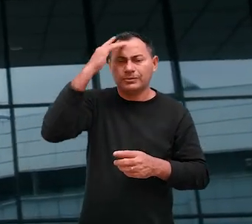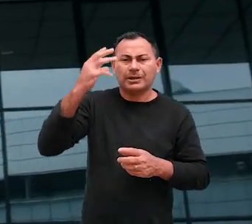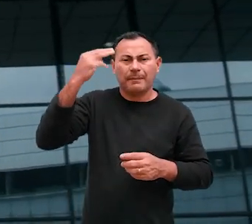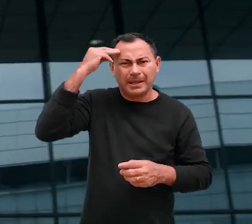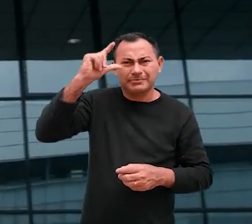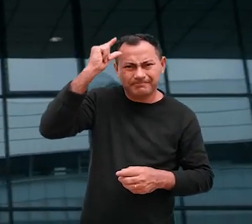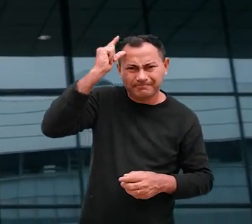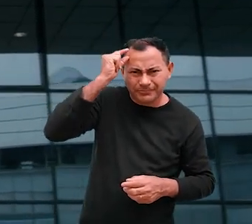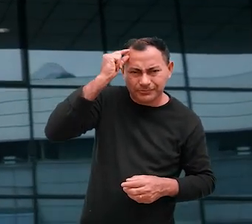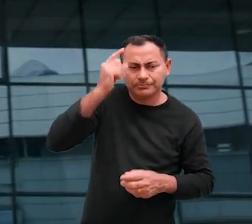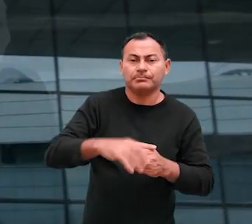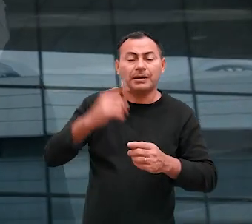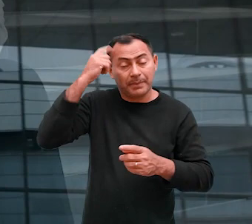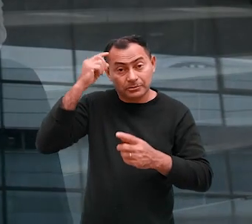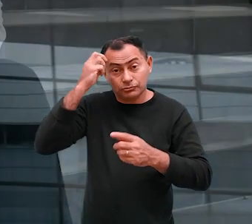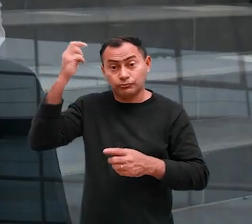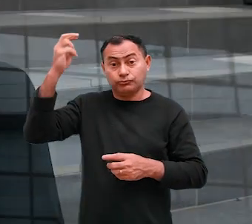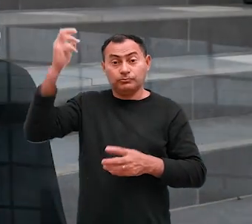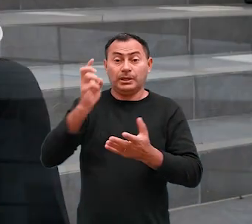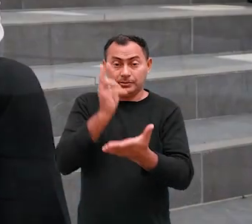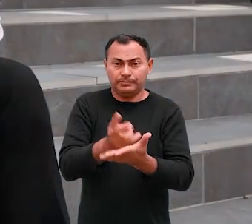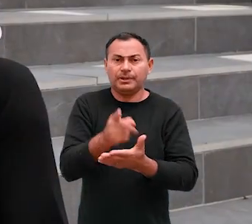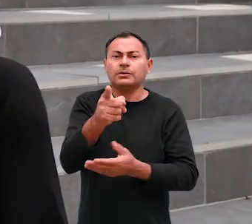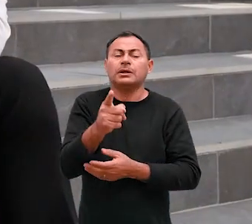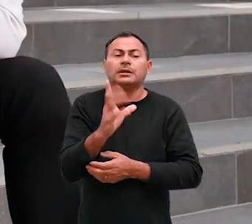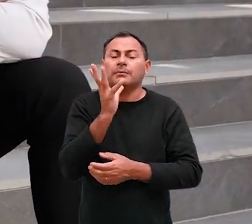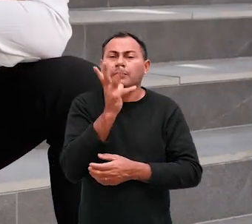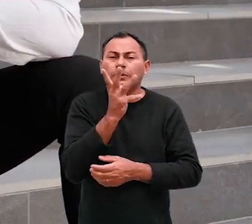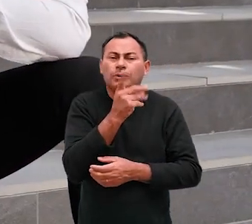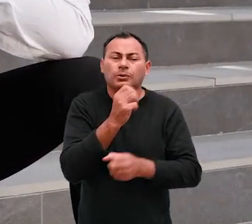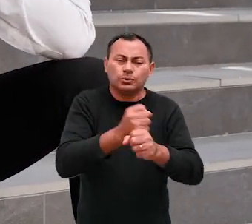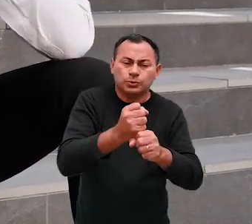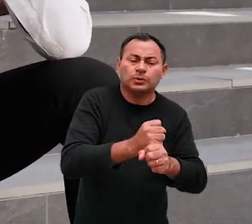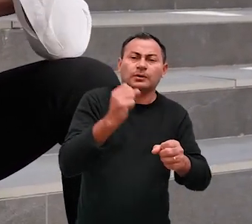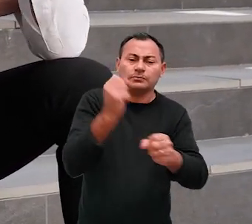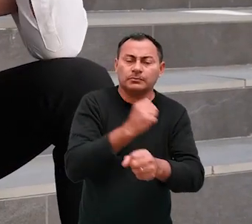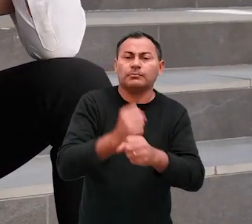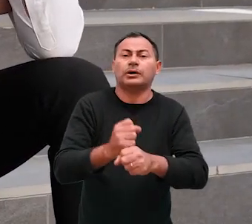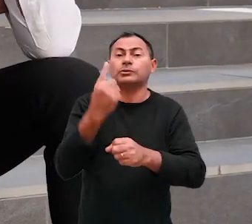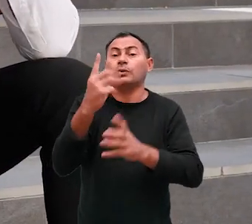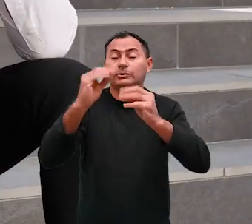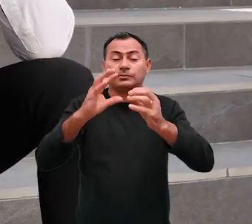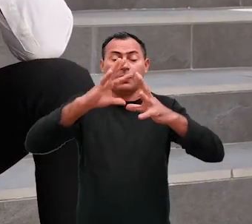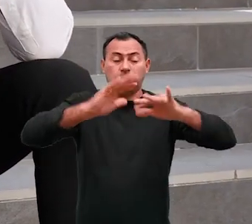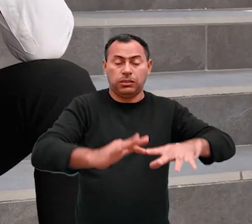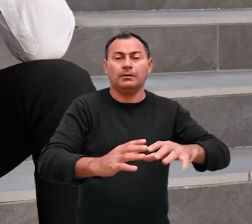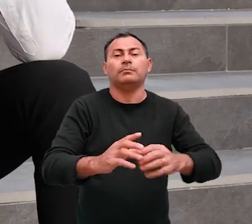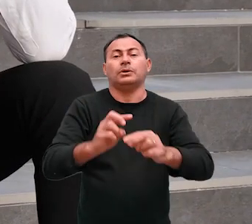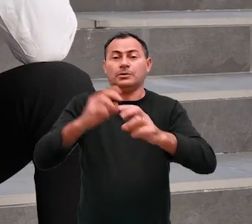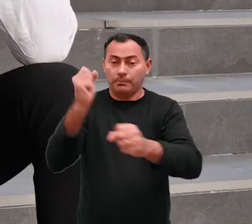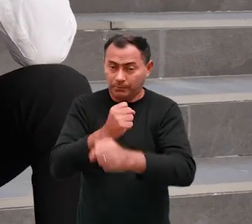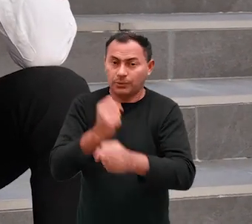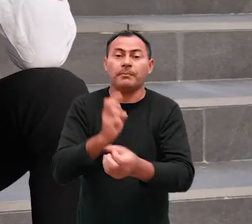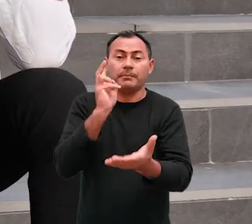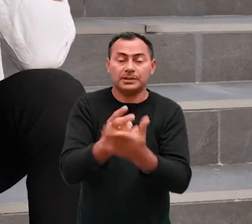pequenas. Pense grande mesmo assim. O que você gastou anos construindo pode ser destruído em uma noite.